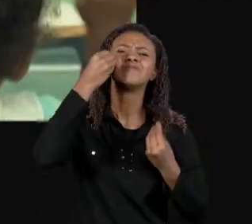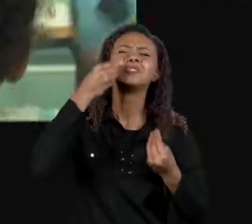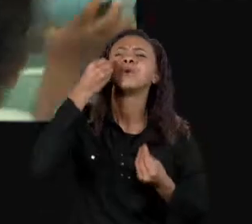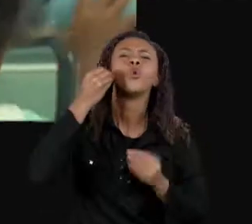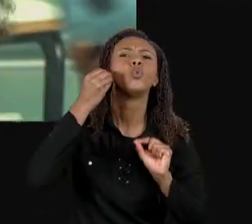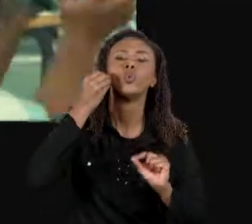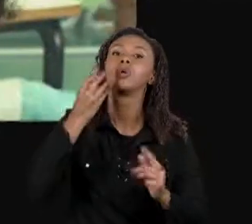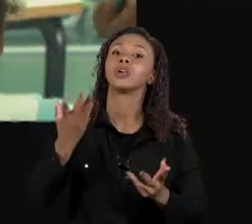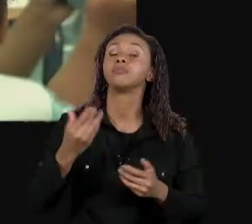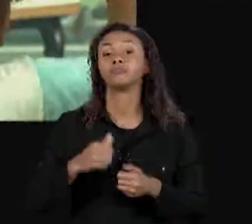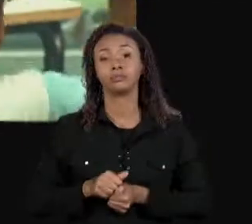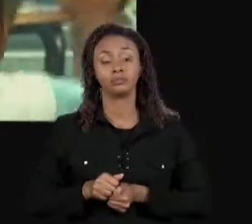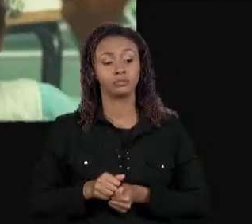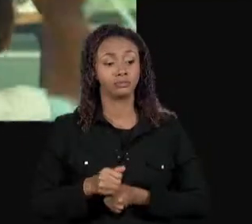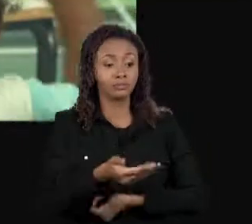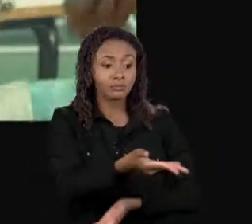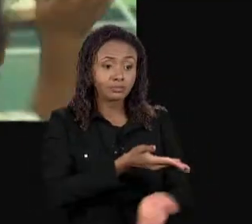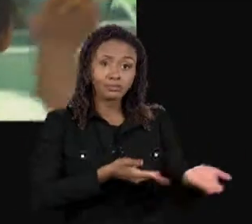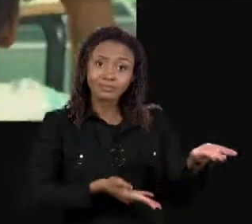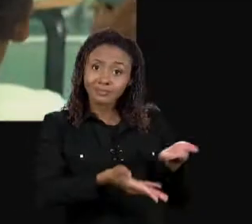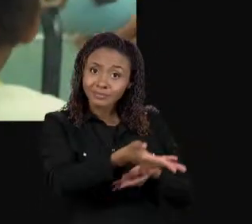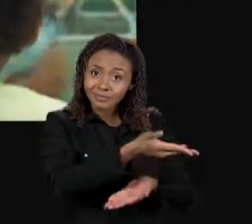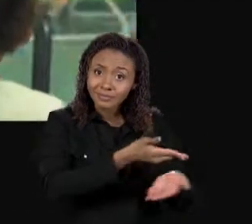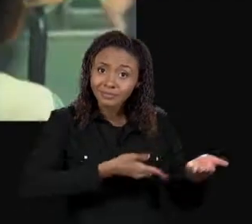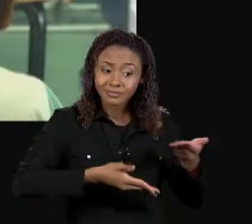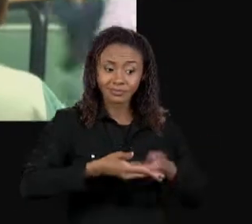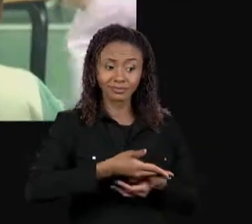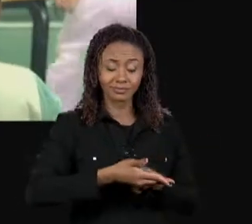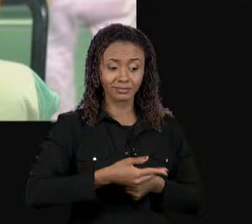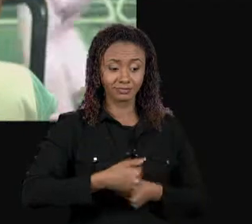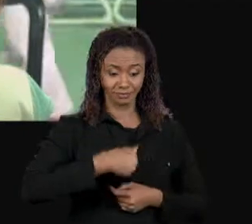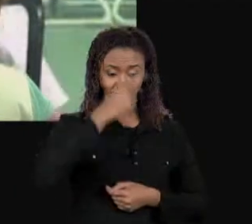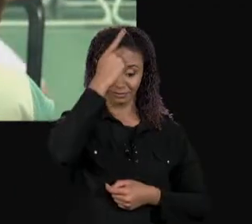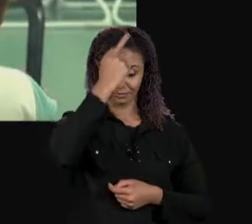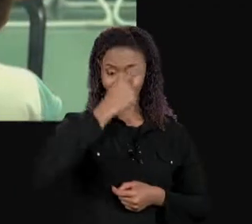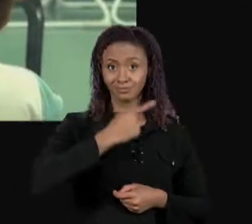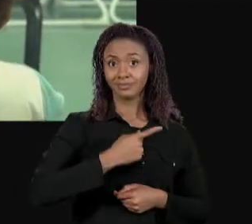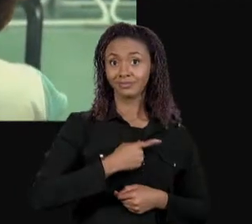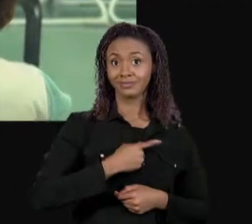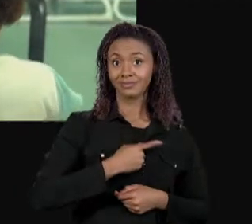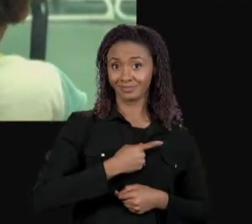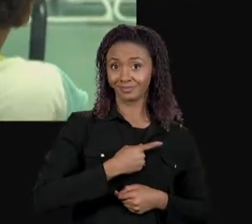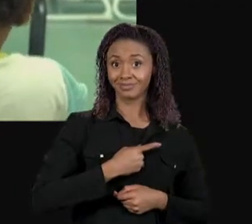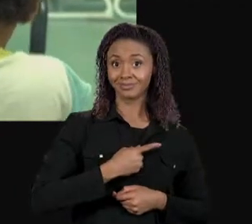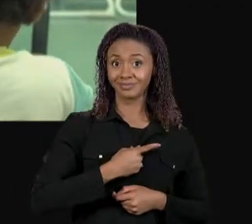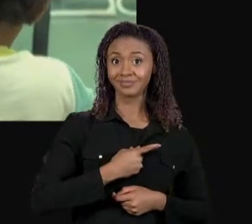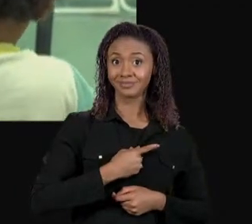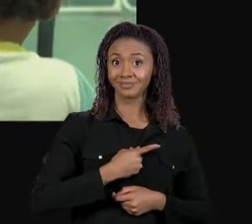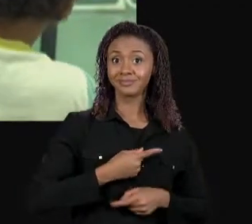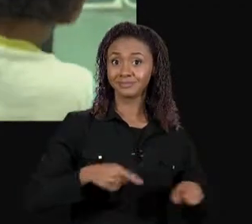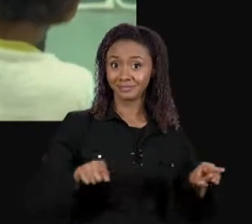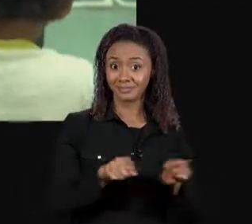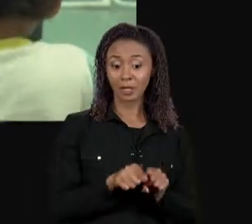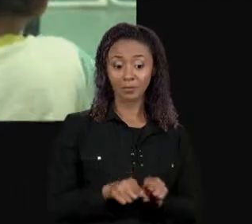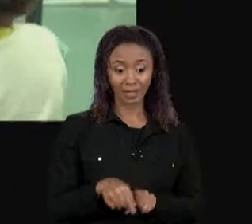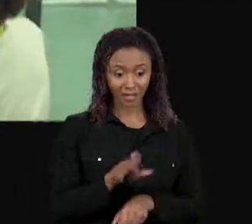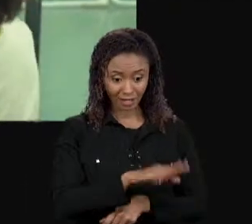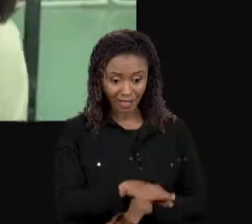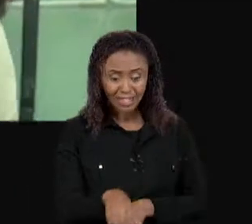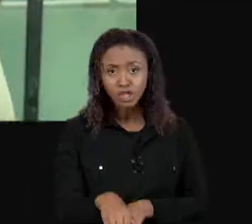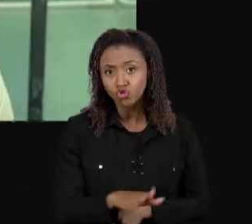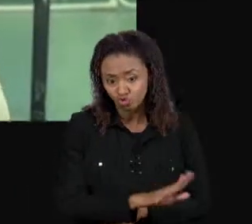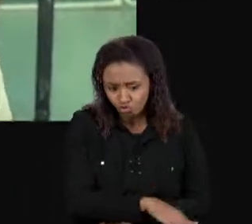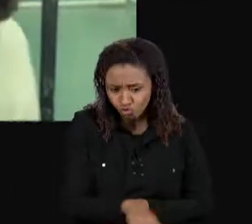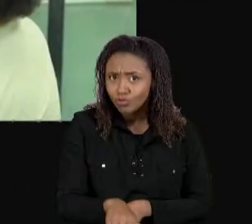de relação, né, consigo mesma, né, e a gente está falando isso também para criança muito